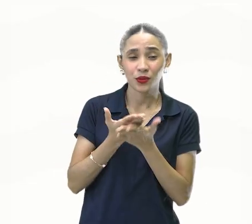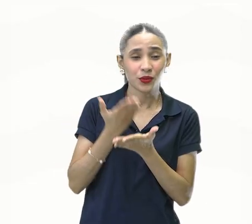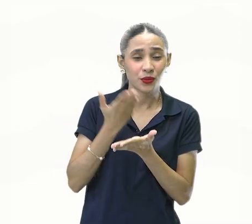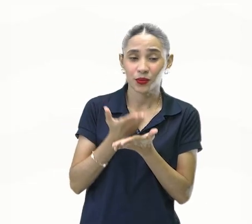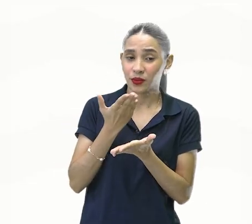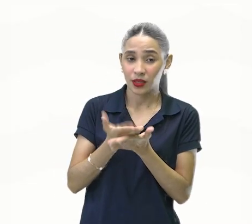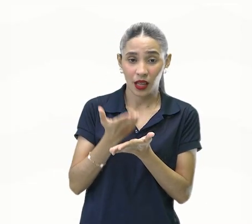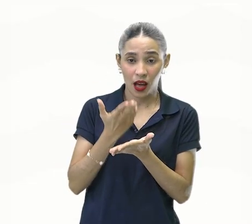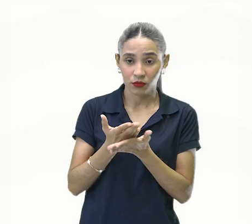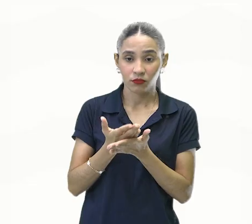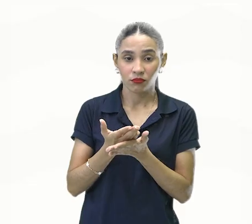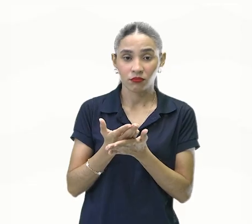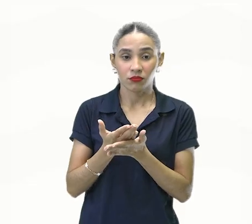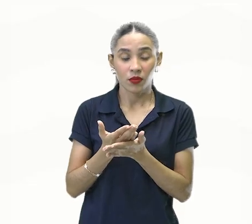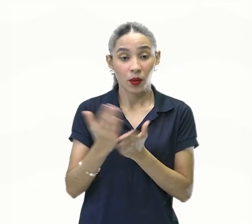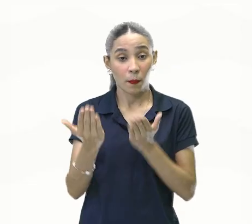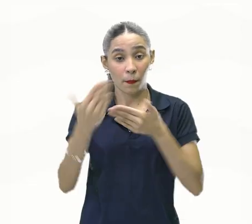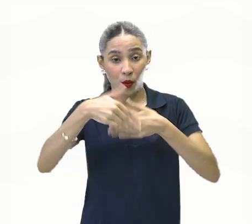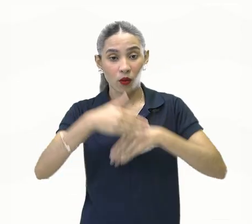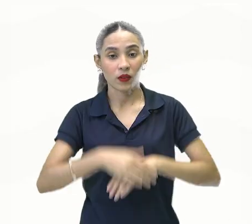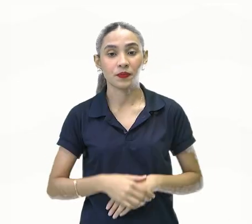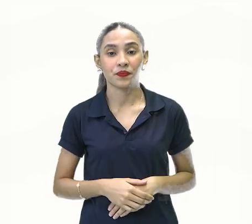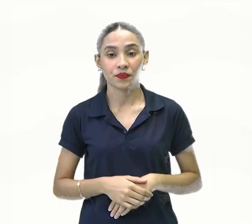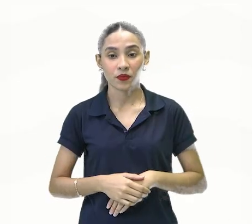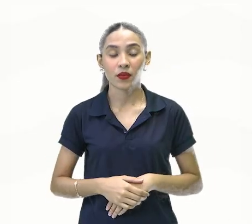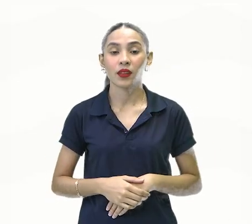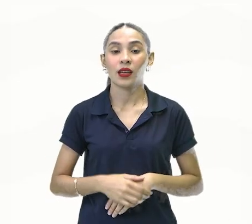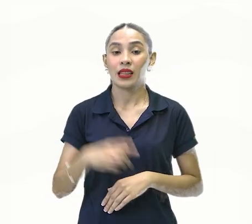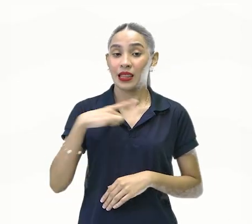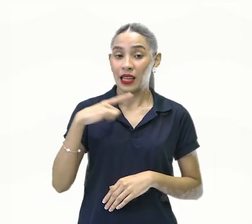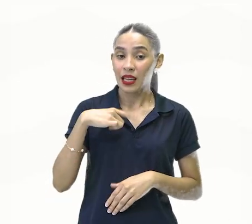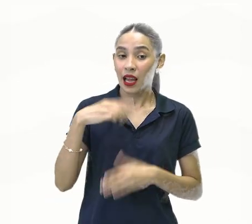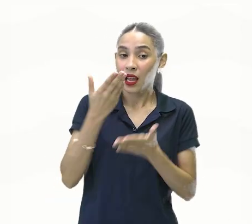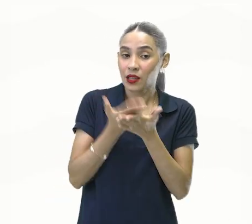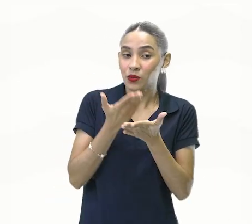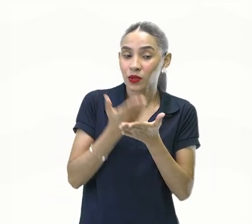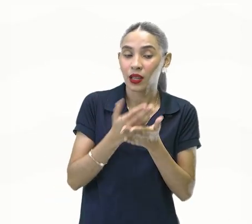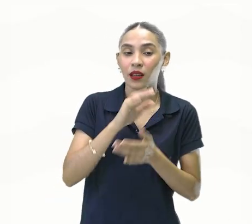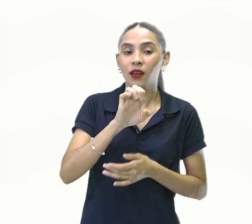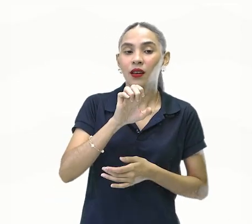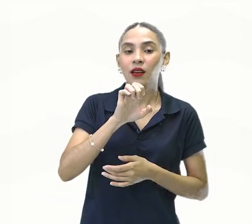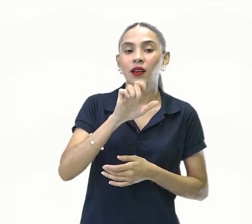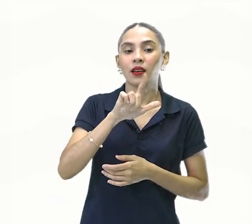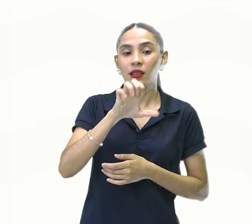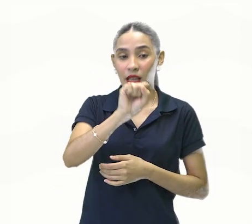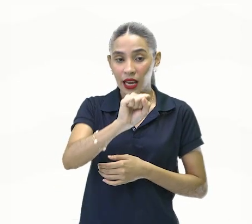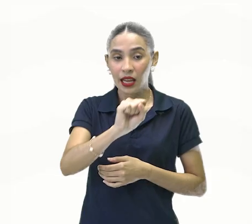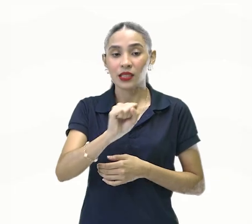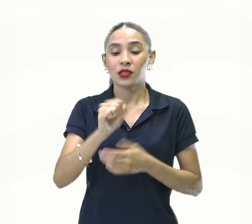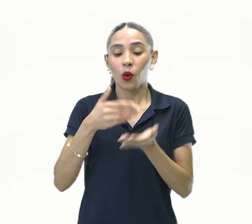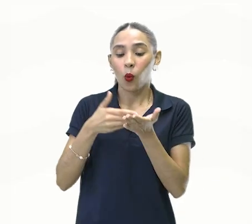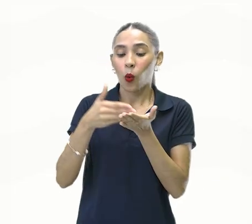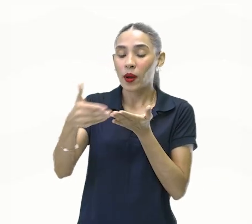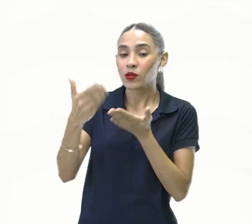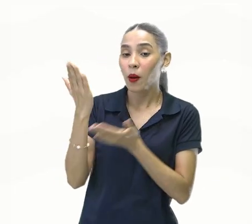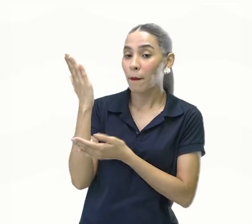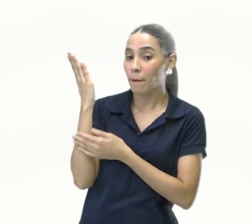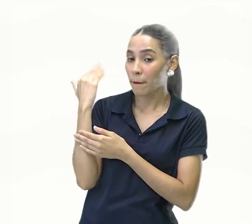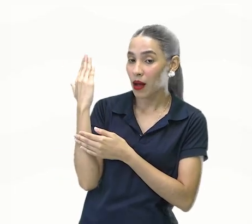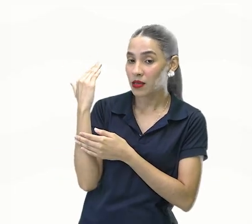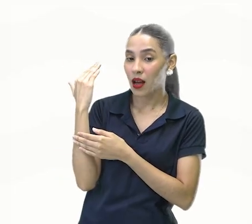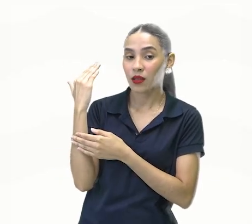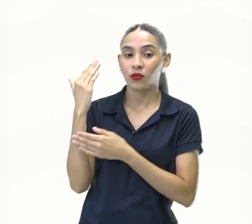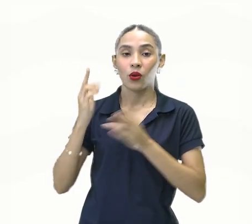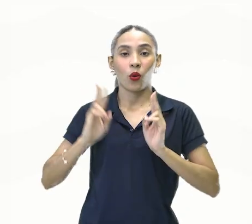muito para o exame. Olha só, eles têm estudado, né, ao longo de um tempo que começou lá atrás e continua